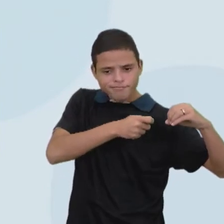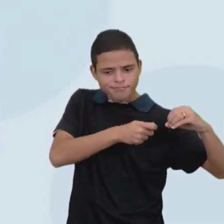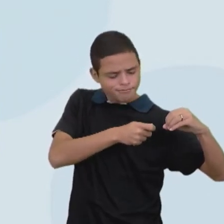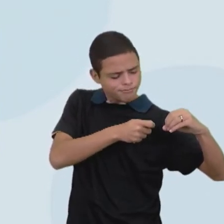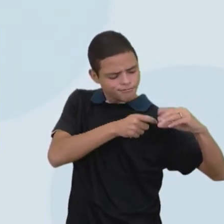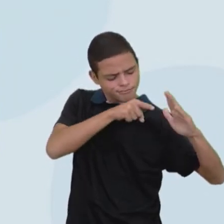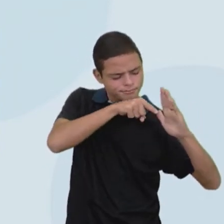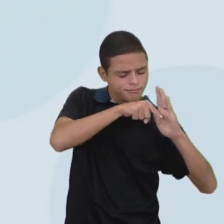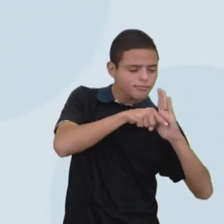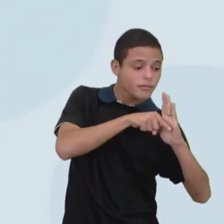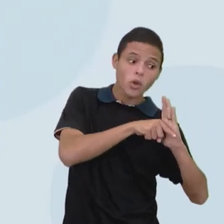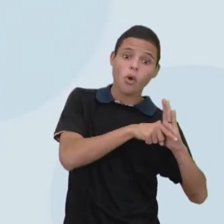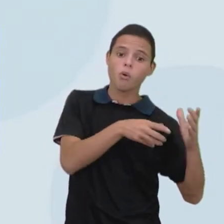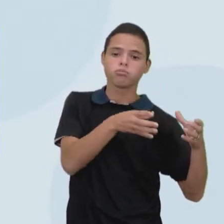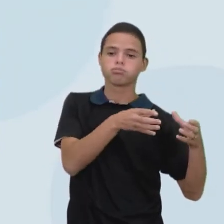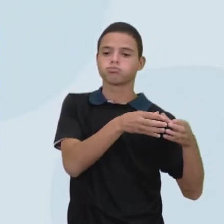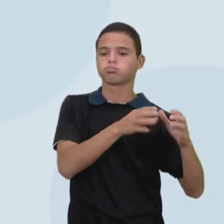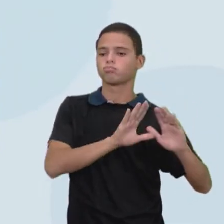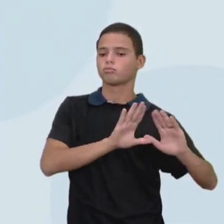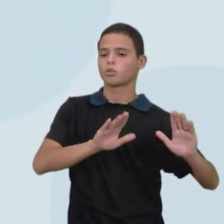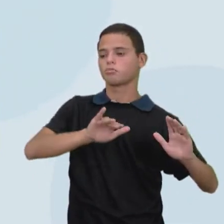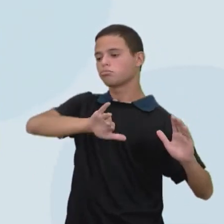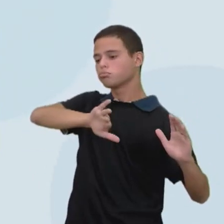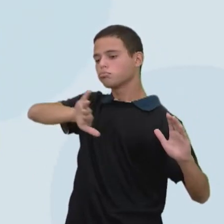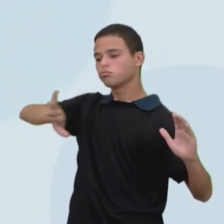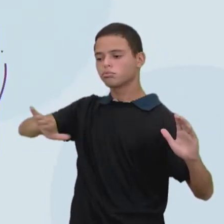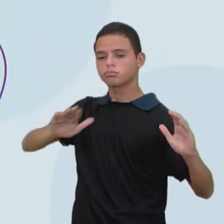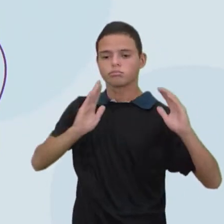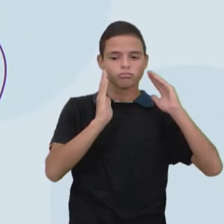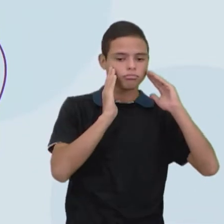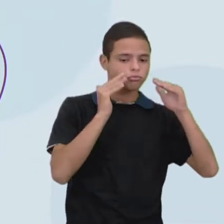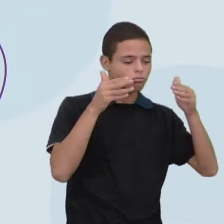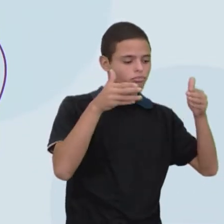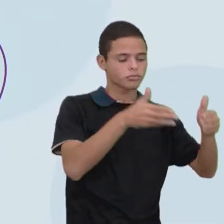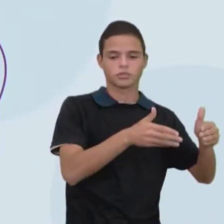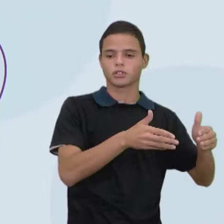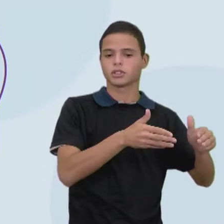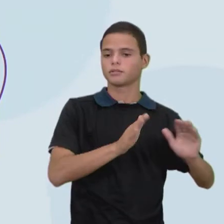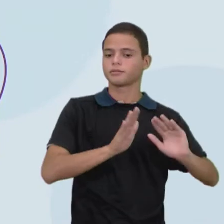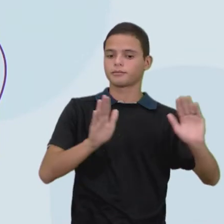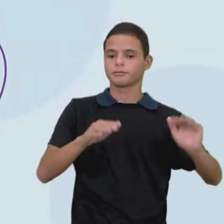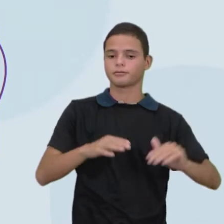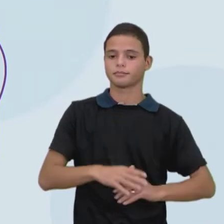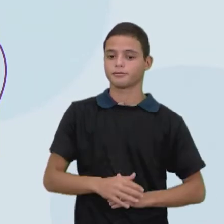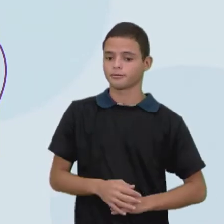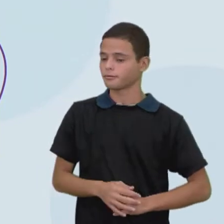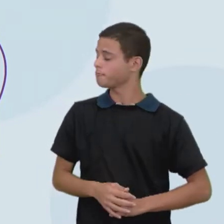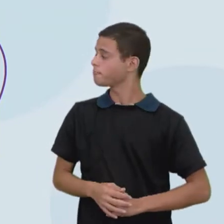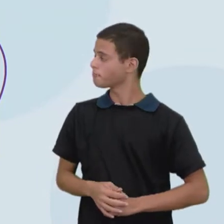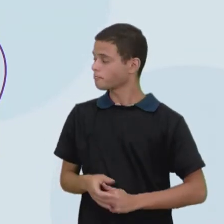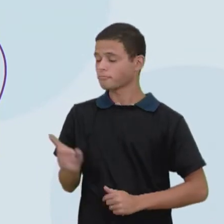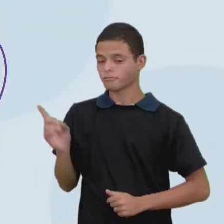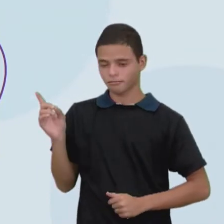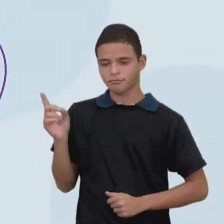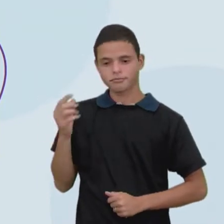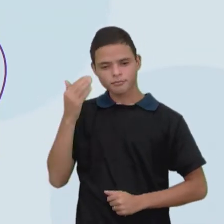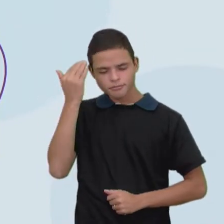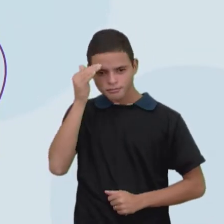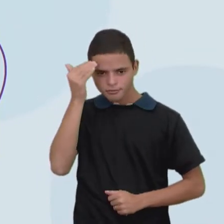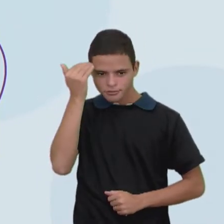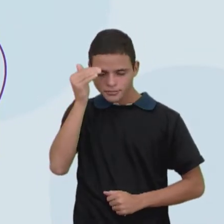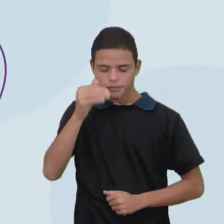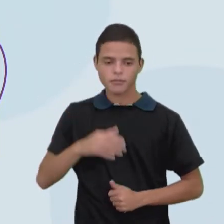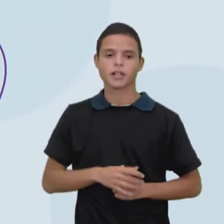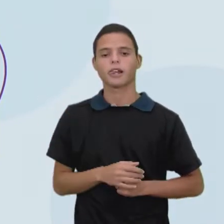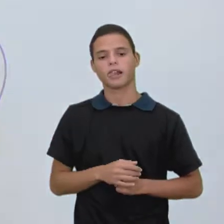canto para dizer, olha, eu vou trabalhar só com esse pedacinho aqui da minha população. Eu vou investigar somente esse